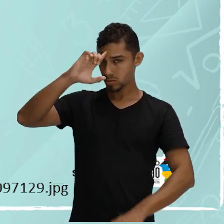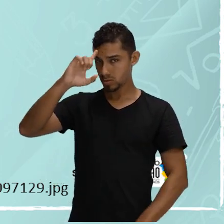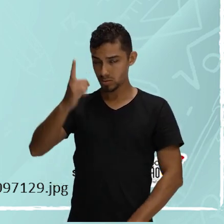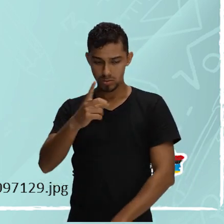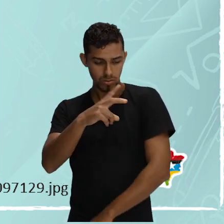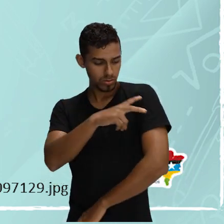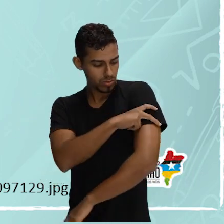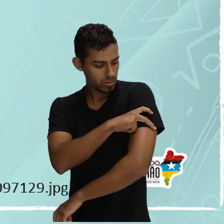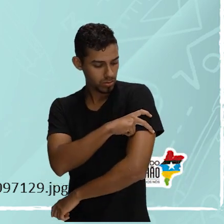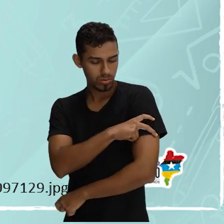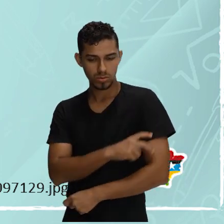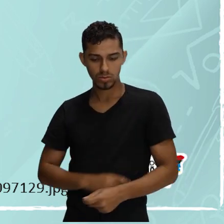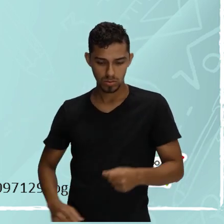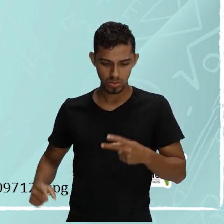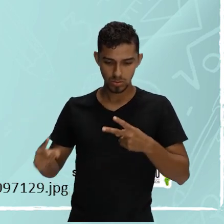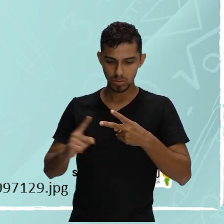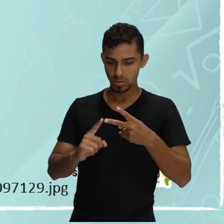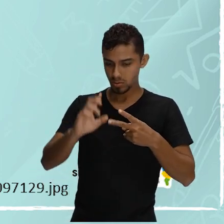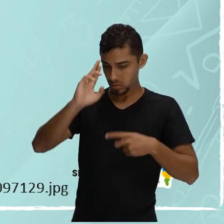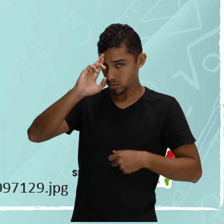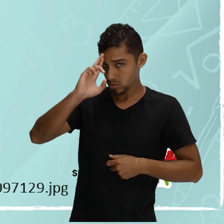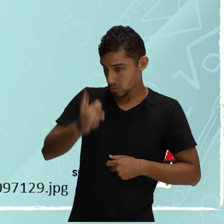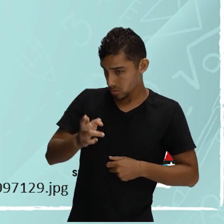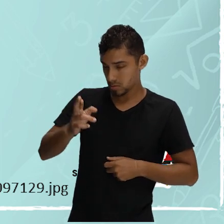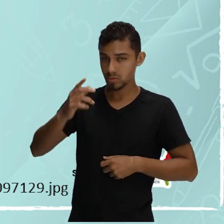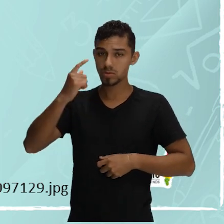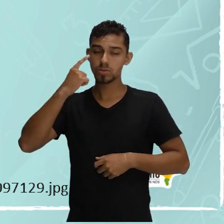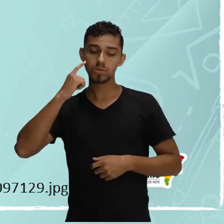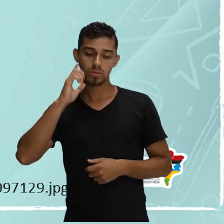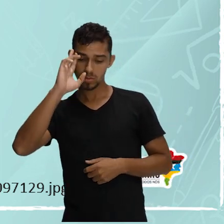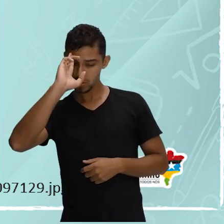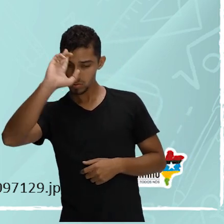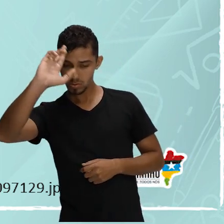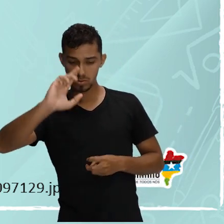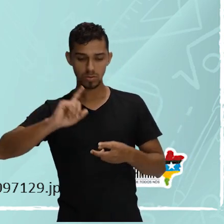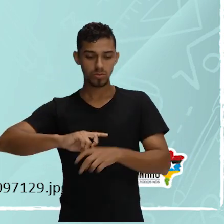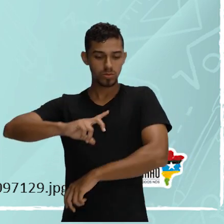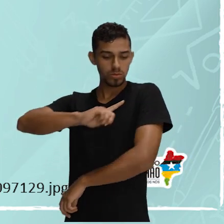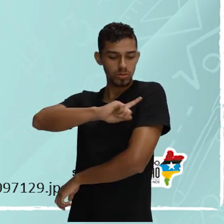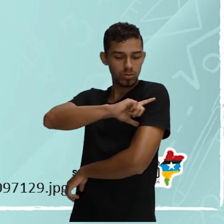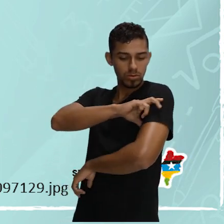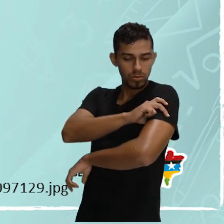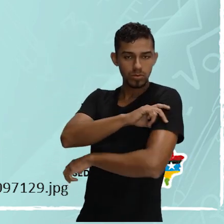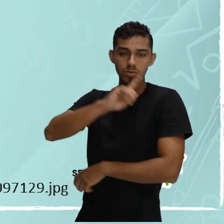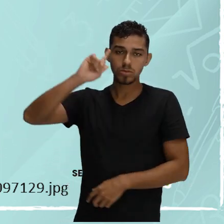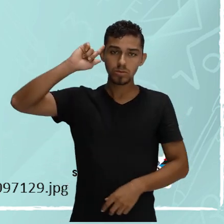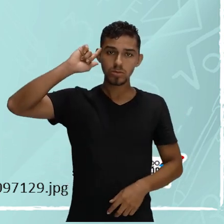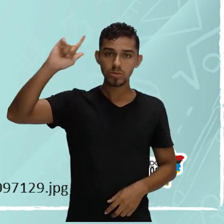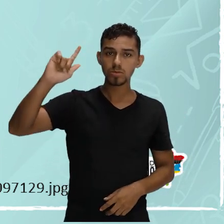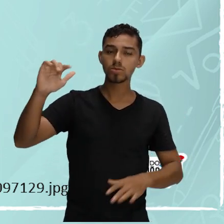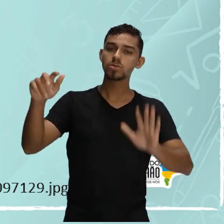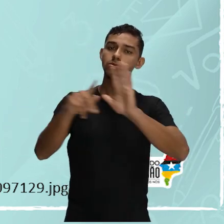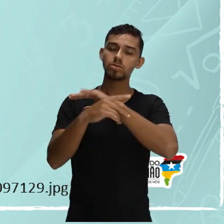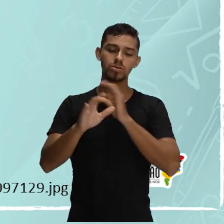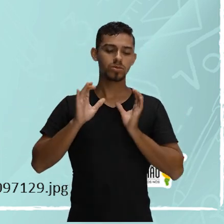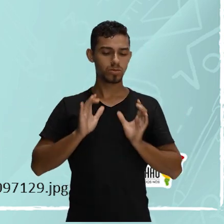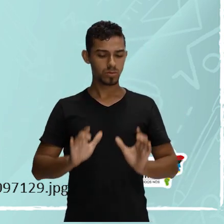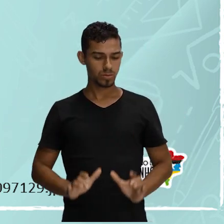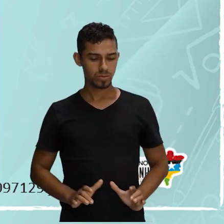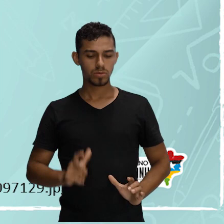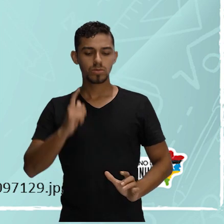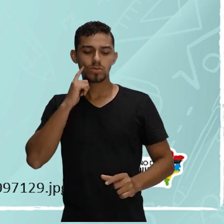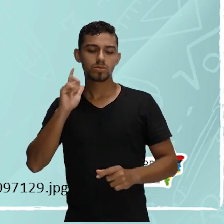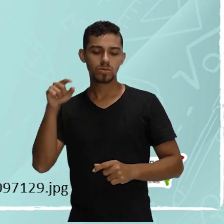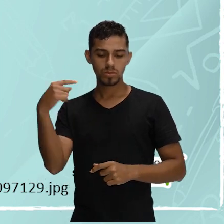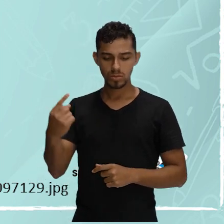né, principal, aí depois tem os diretores, depois os gerentes, depois os coordenadores e depois os funcionários.